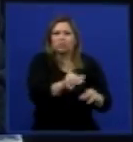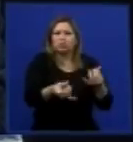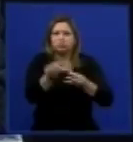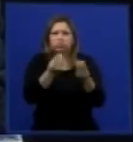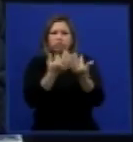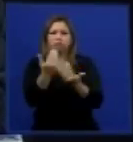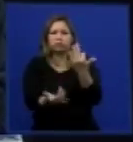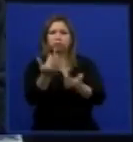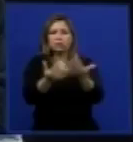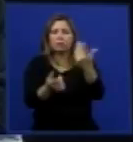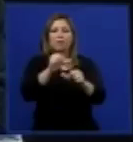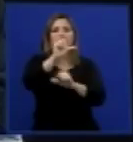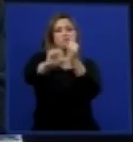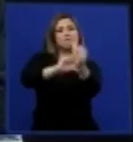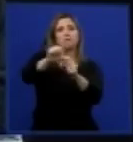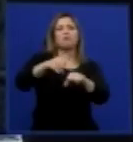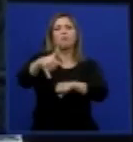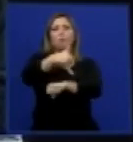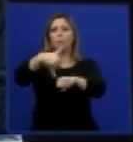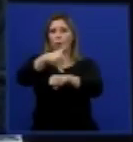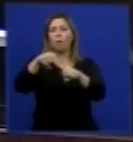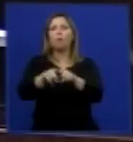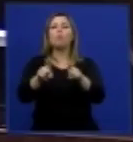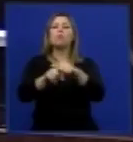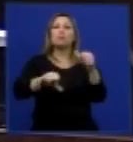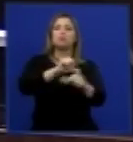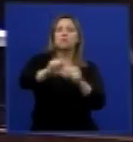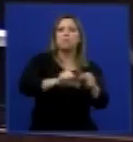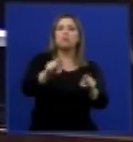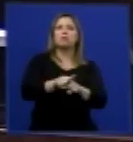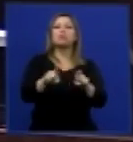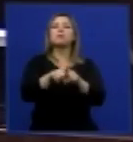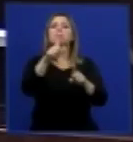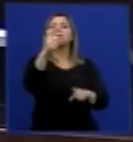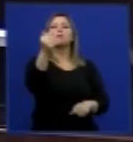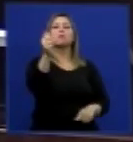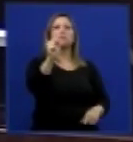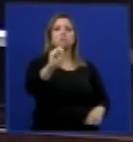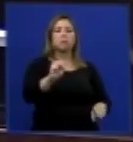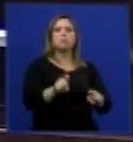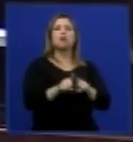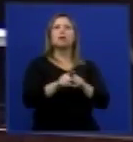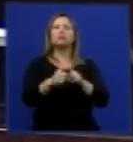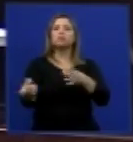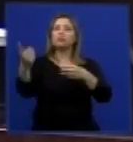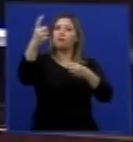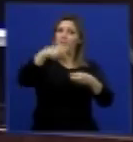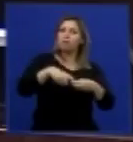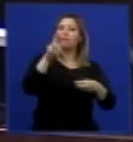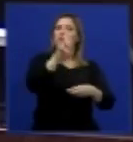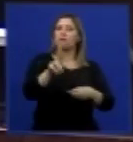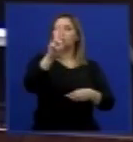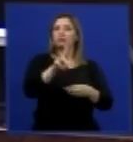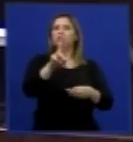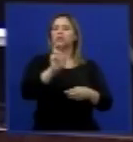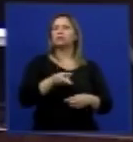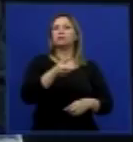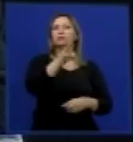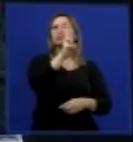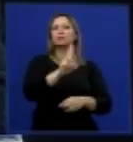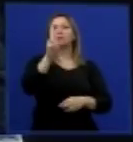óleo combustível e gás combustível parte desse gás combustív combustível retorna para o sistema a fim de alimentar o